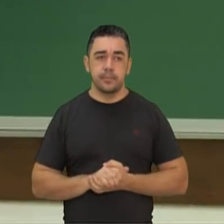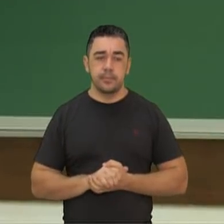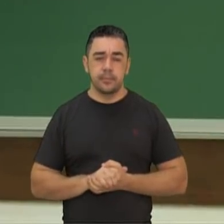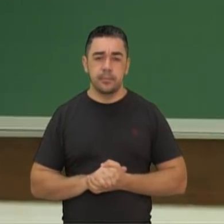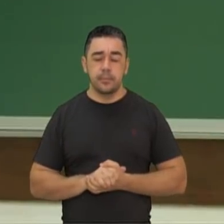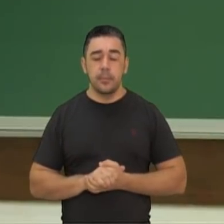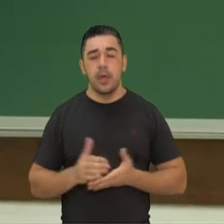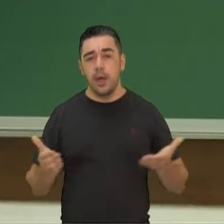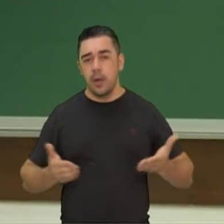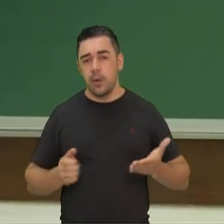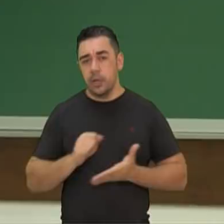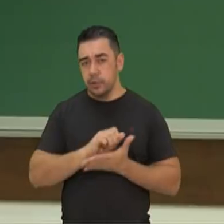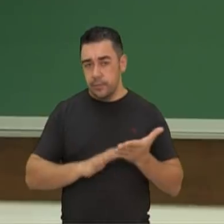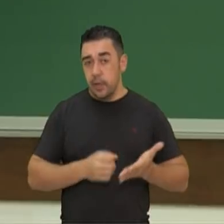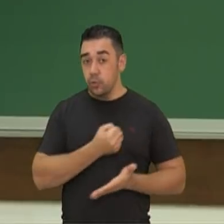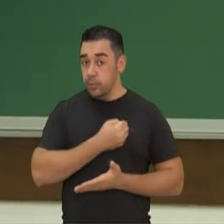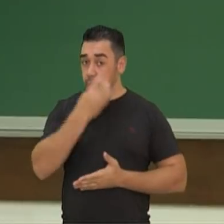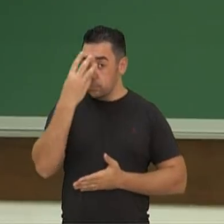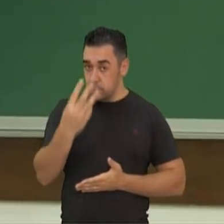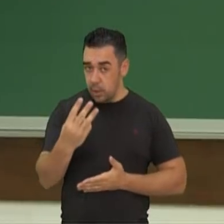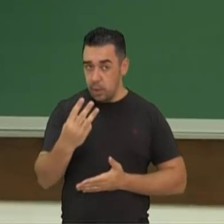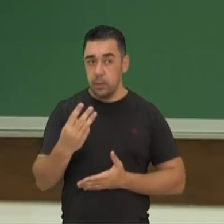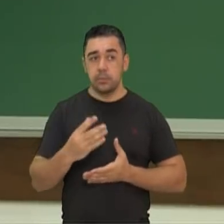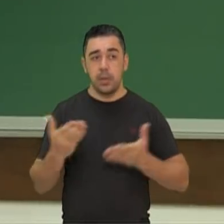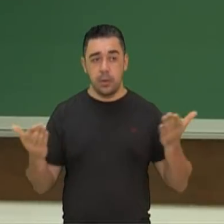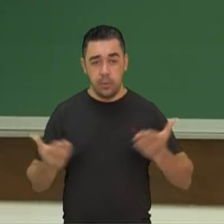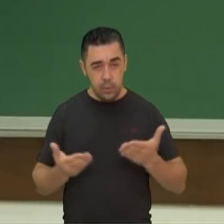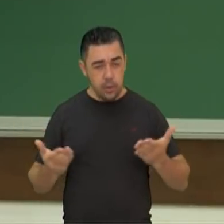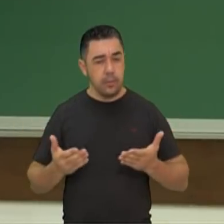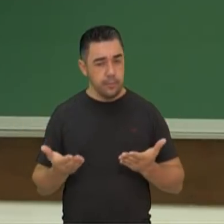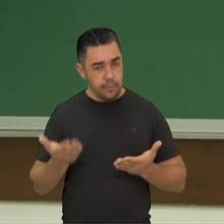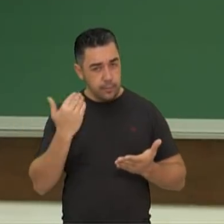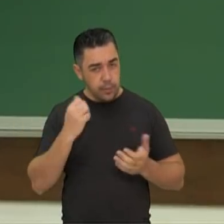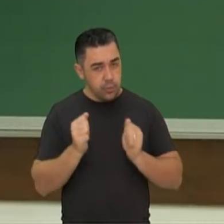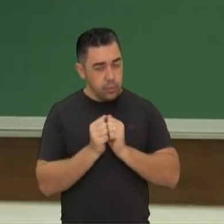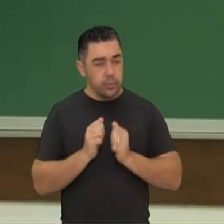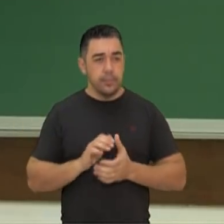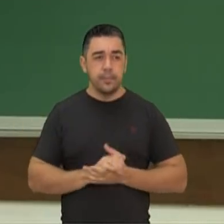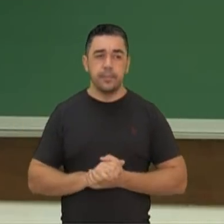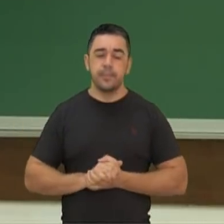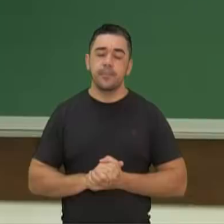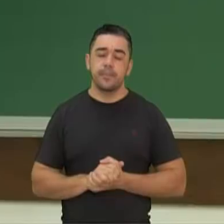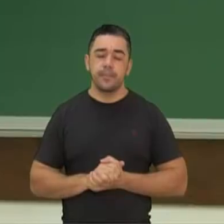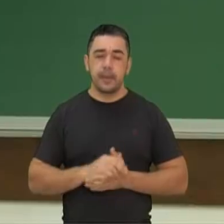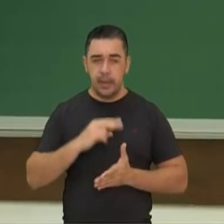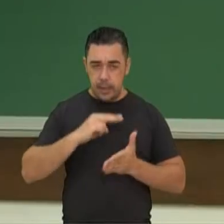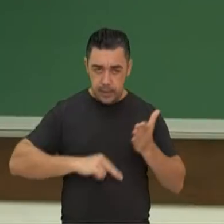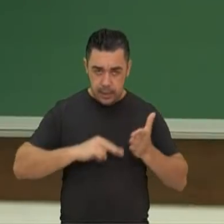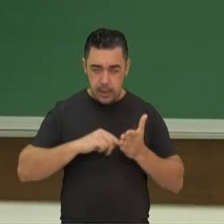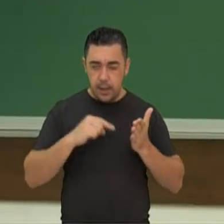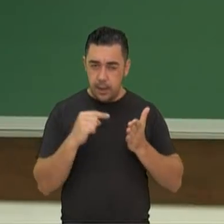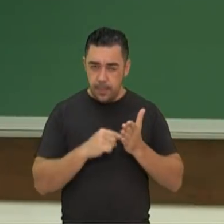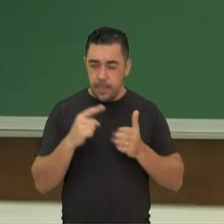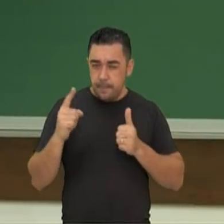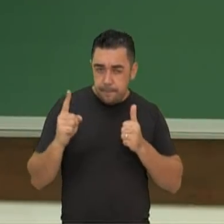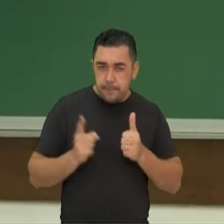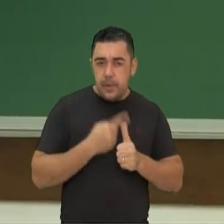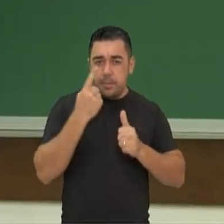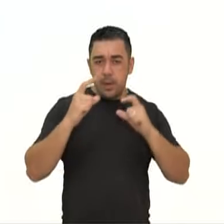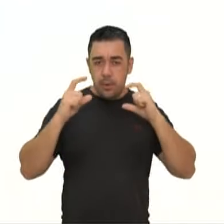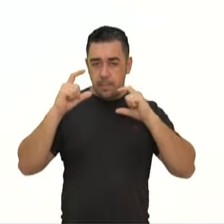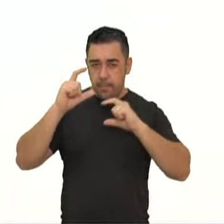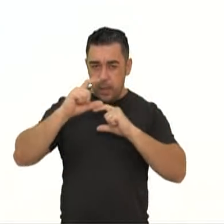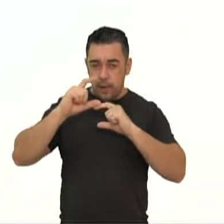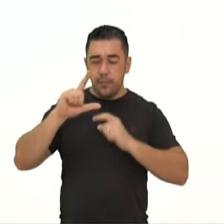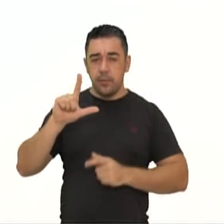Turma, agora nós temos mais uma atividade, a atividade número 3. Vamos ler o texto. Releia o trecho do primeiro parágrafo, o